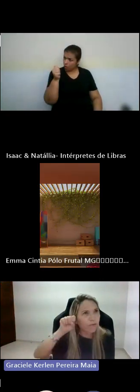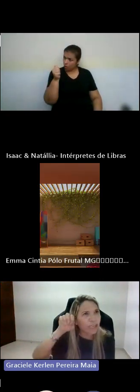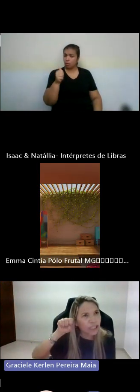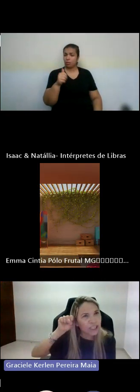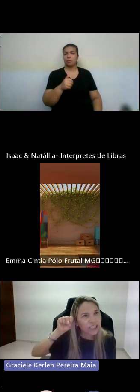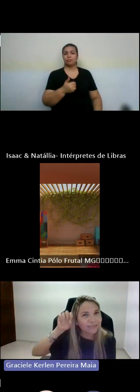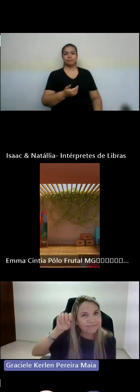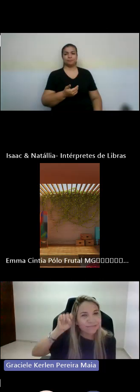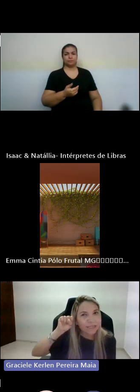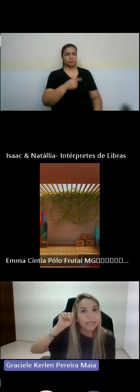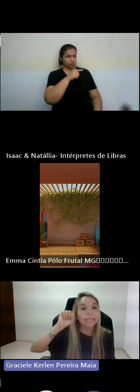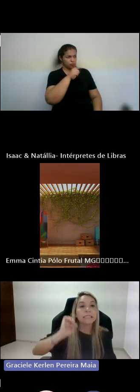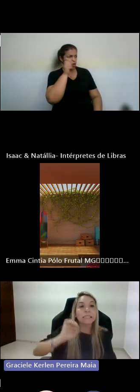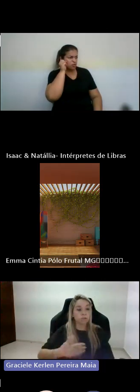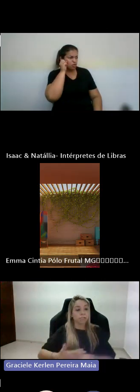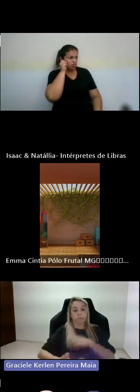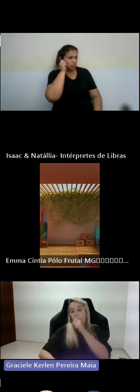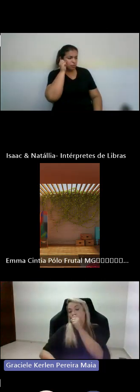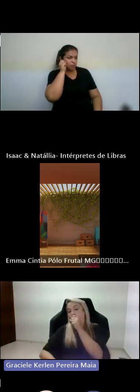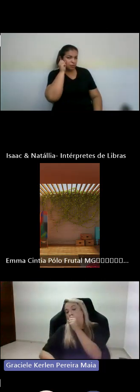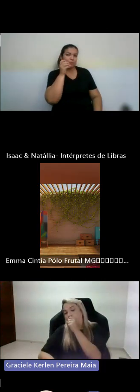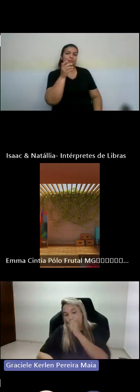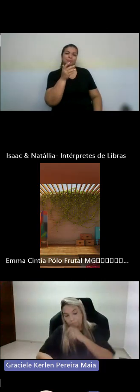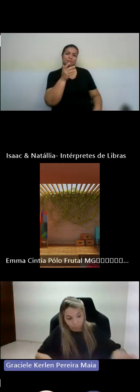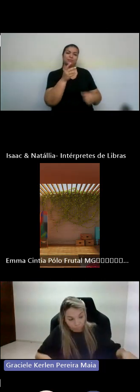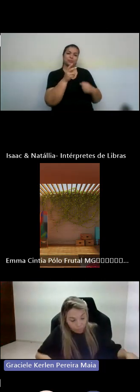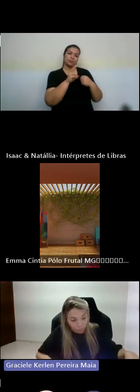é ouvinte? Então, gente,